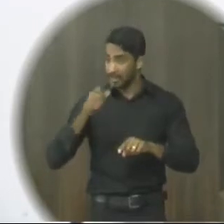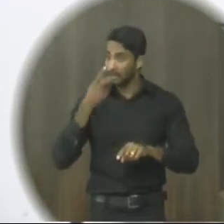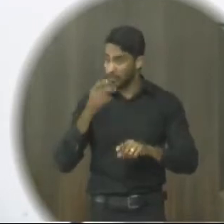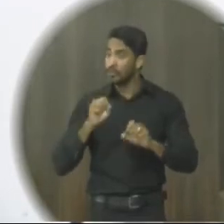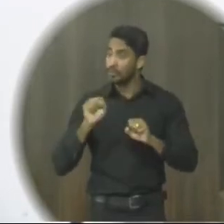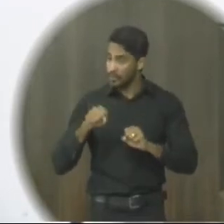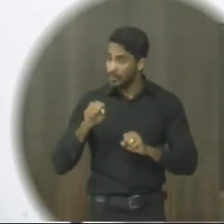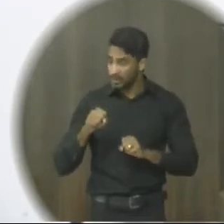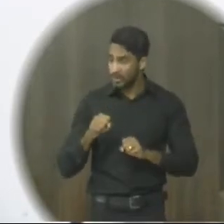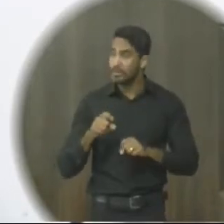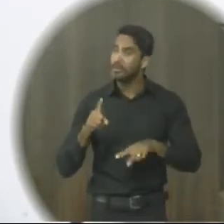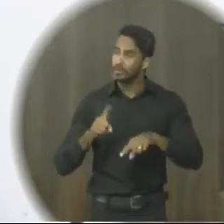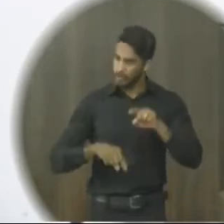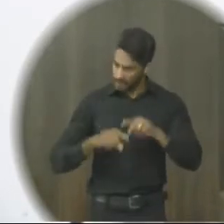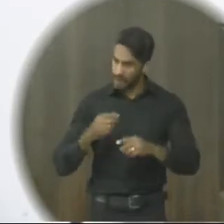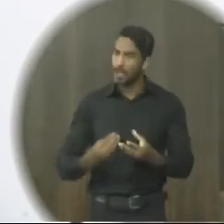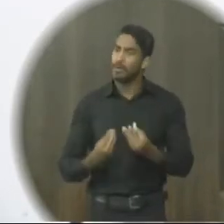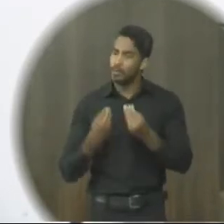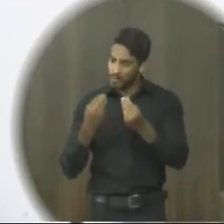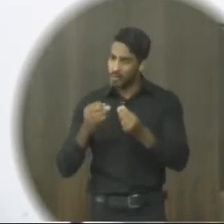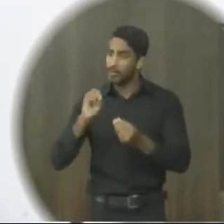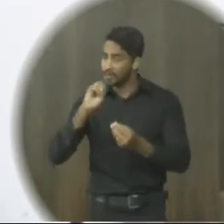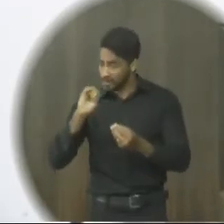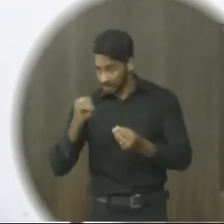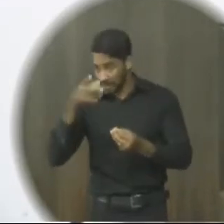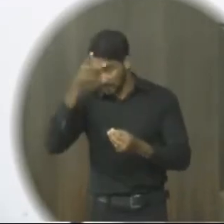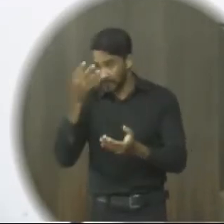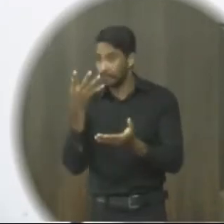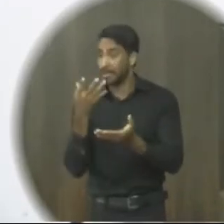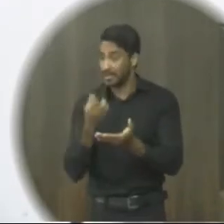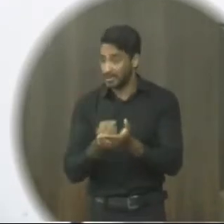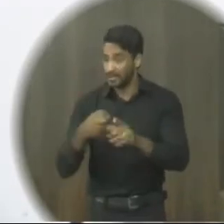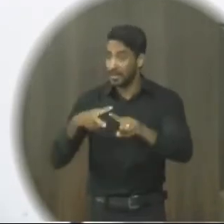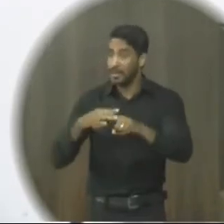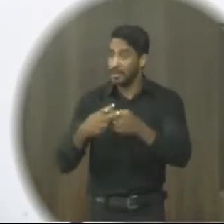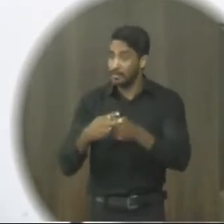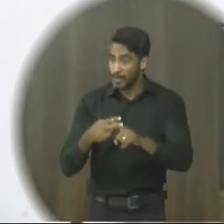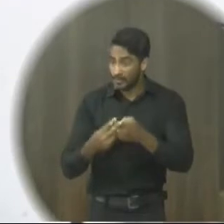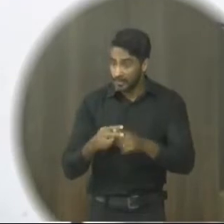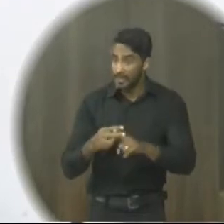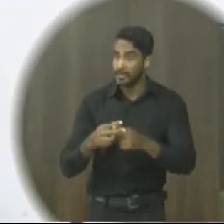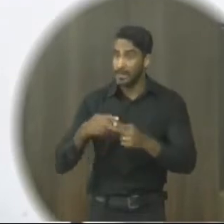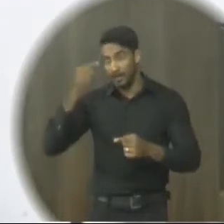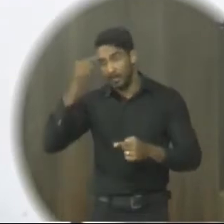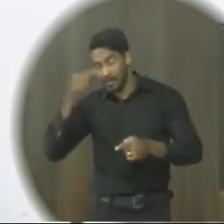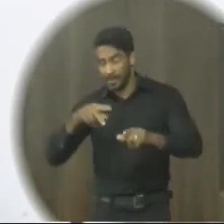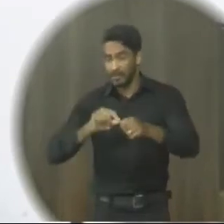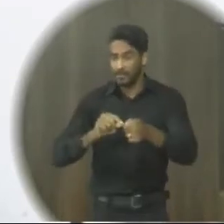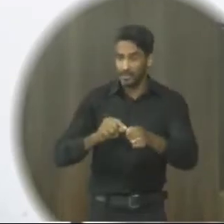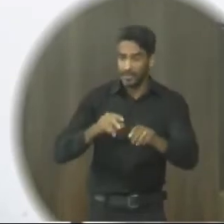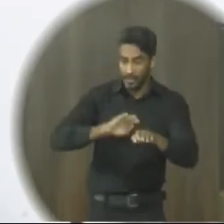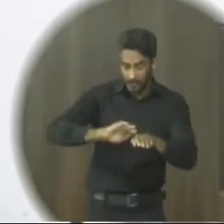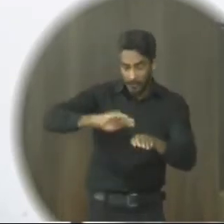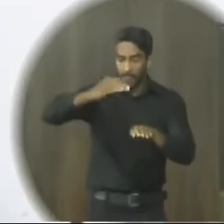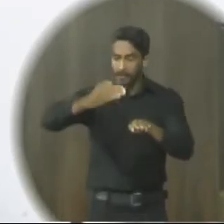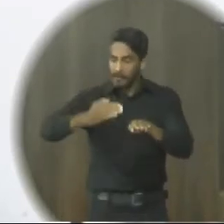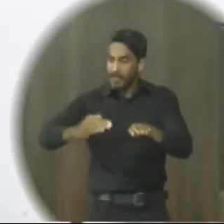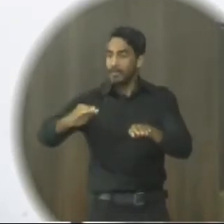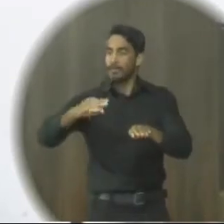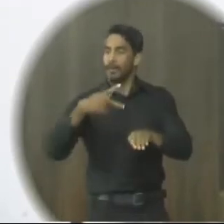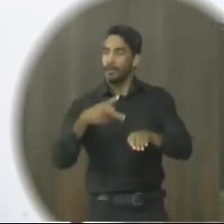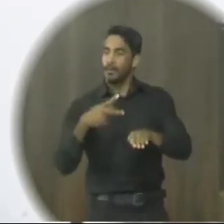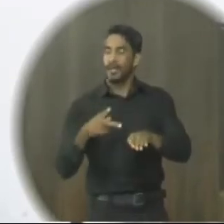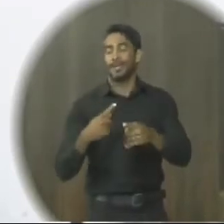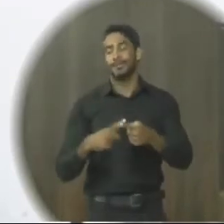com o Bruno, os materiais nós damos se a prefeitura aceitar, e a prefeitura dá a ordem de serviço para fazer e a licença para fazer os quebra-mola.